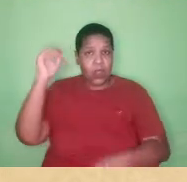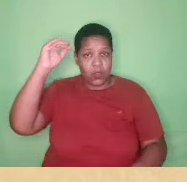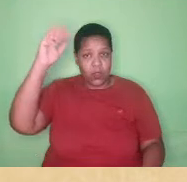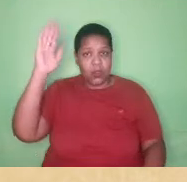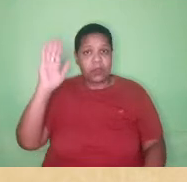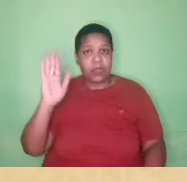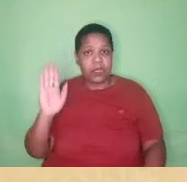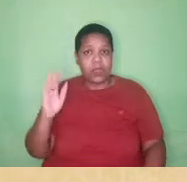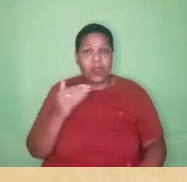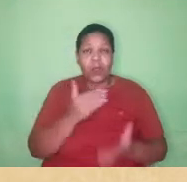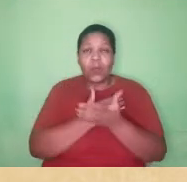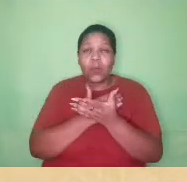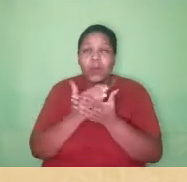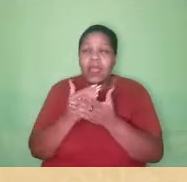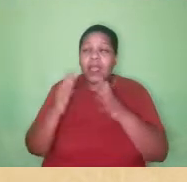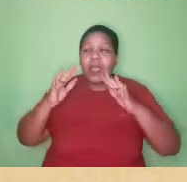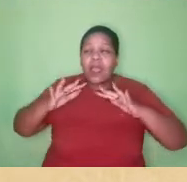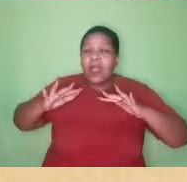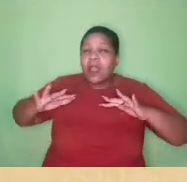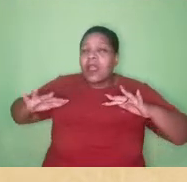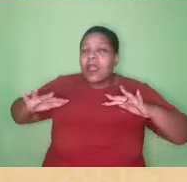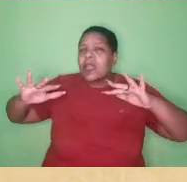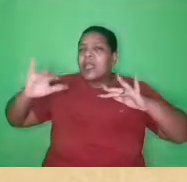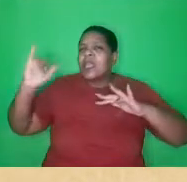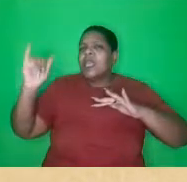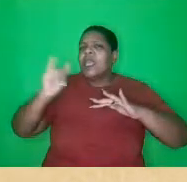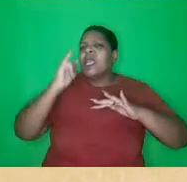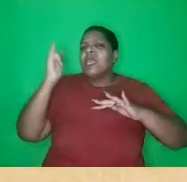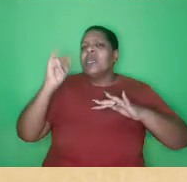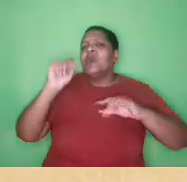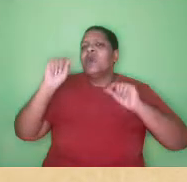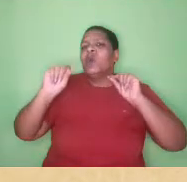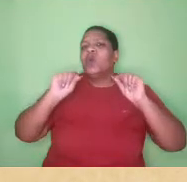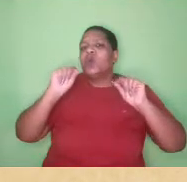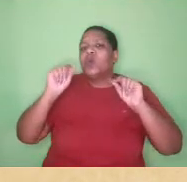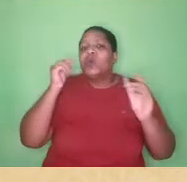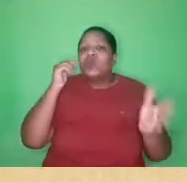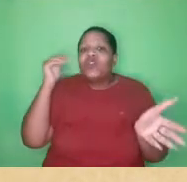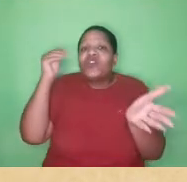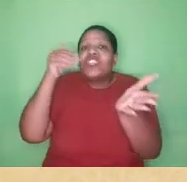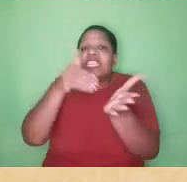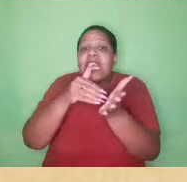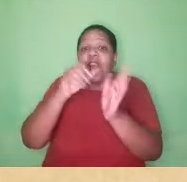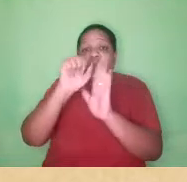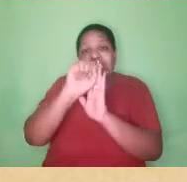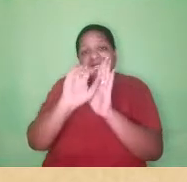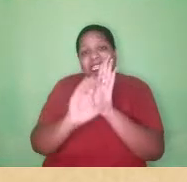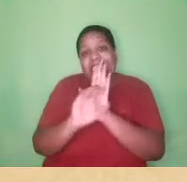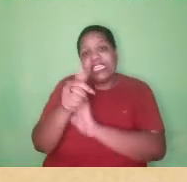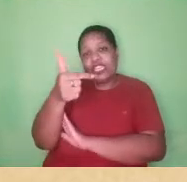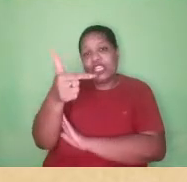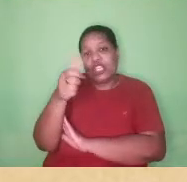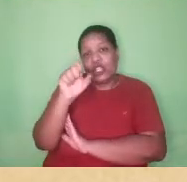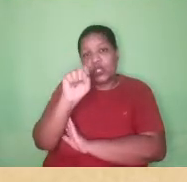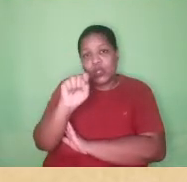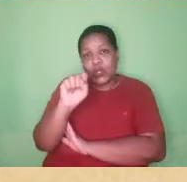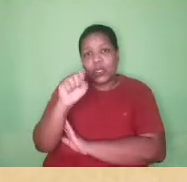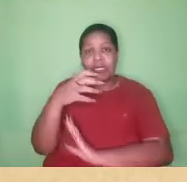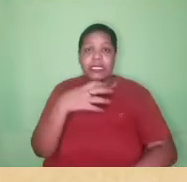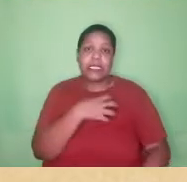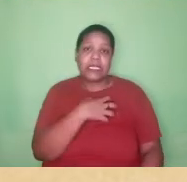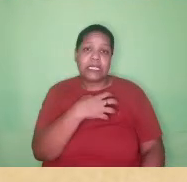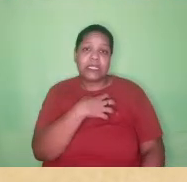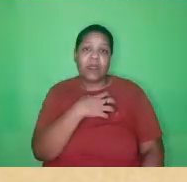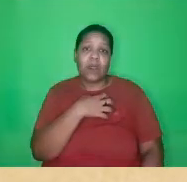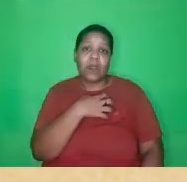começam a ser delineadas fundamentalmente no final do século XVIII. Salvador vai ser a maior cidade